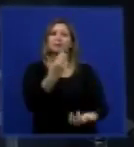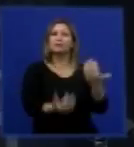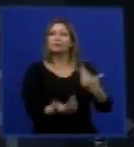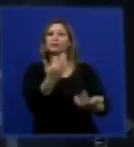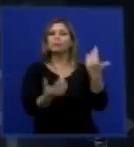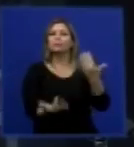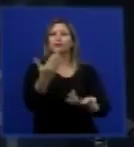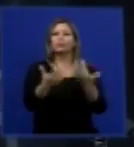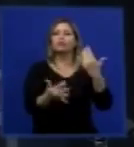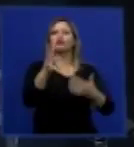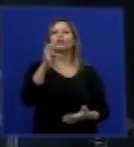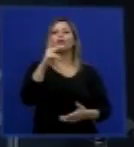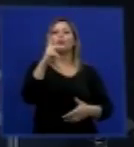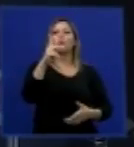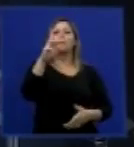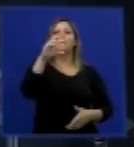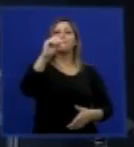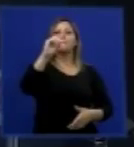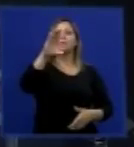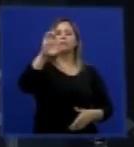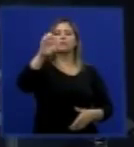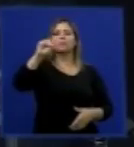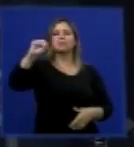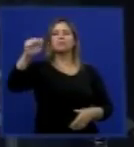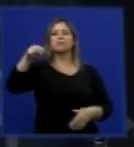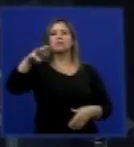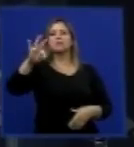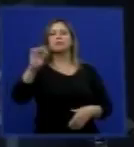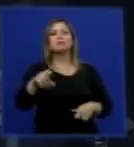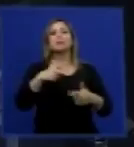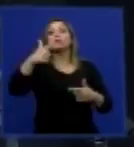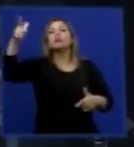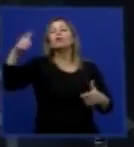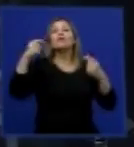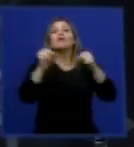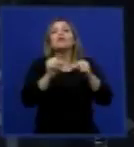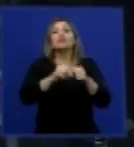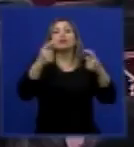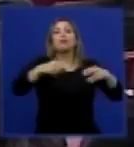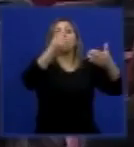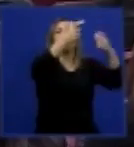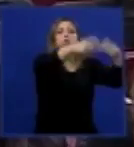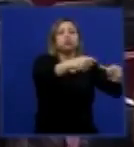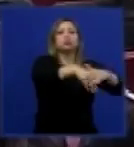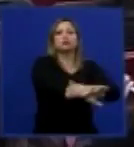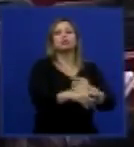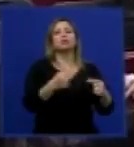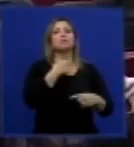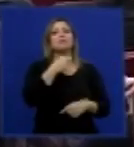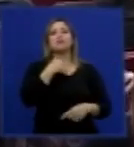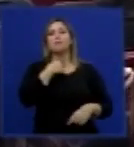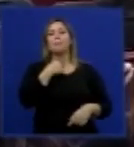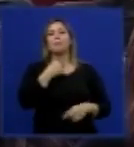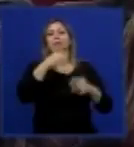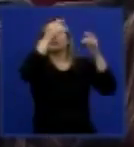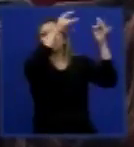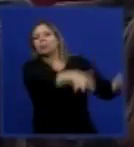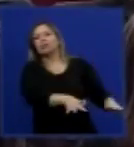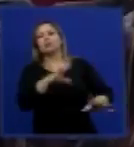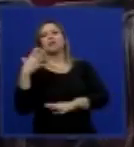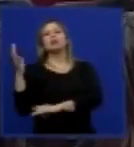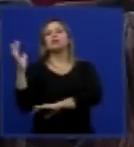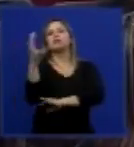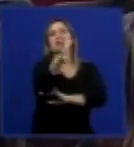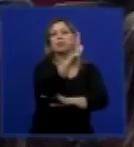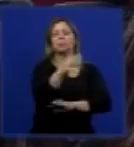coprocessamento pelo menos hoje não se vislumbra qualquer outra alternativa nós não podemos permitir que os pneus fiquem lançados na natureza